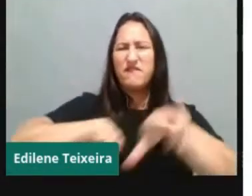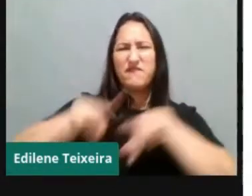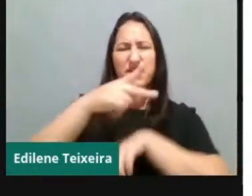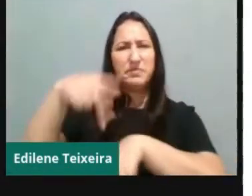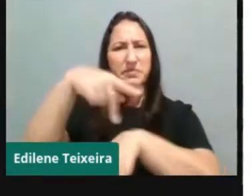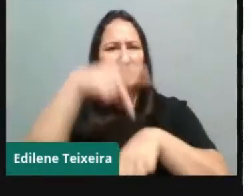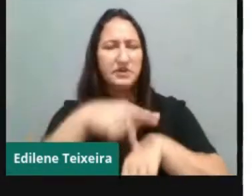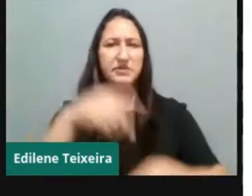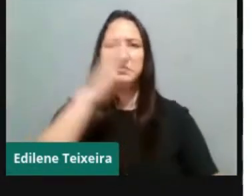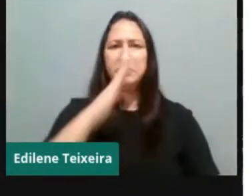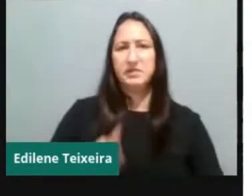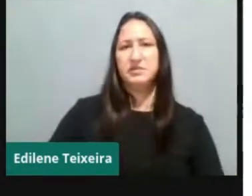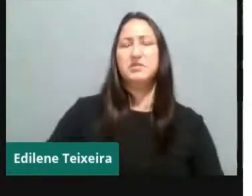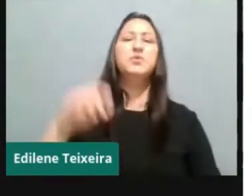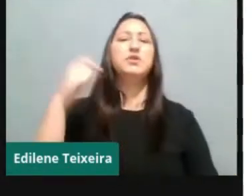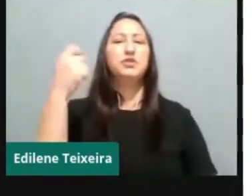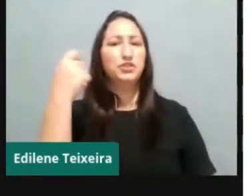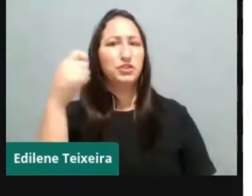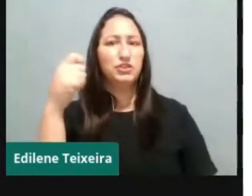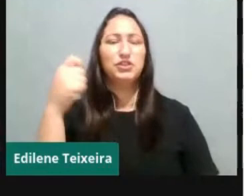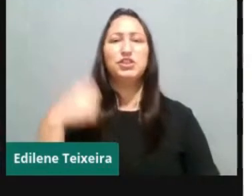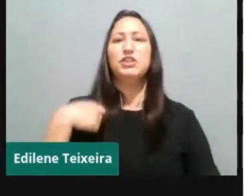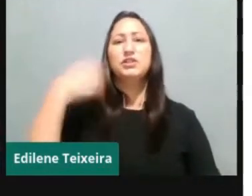também o 25 Mulheres Cientistas da América Latina.